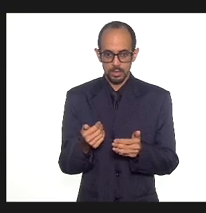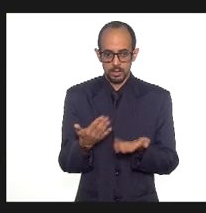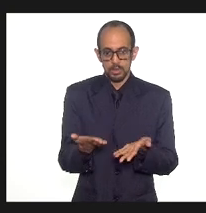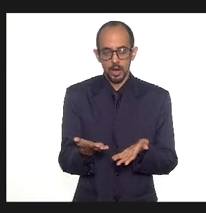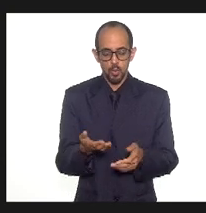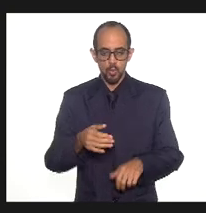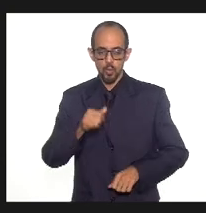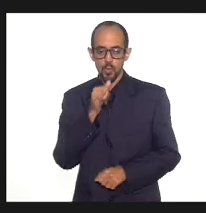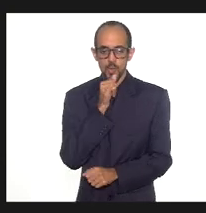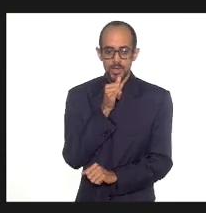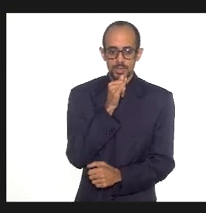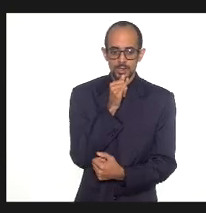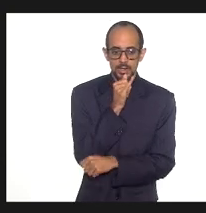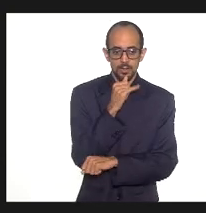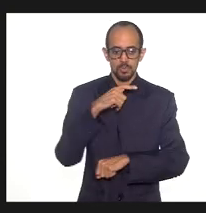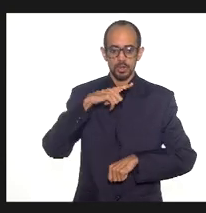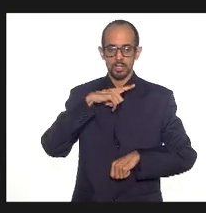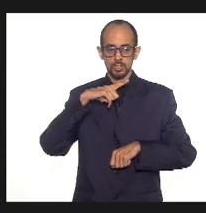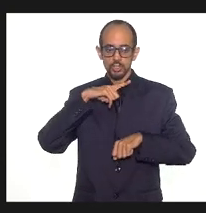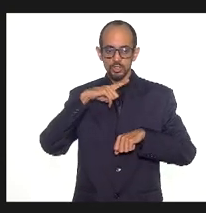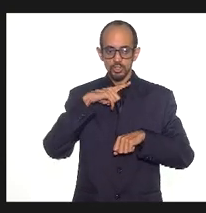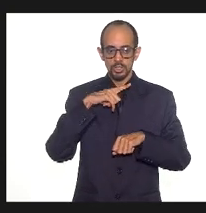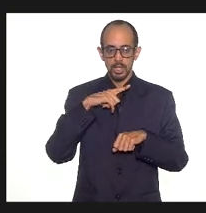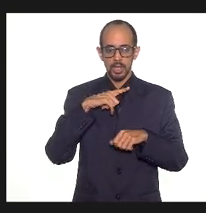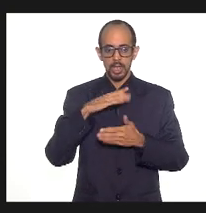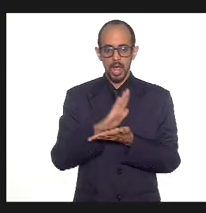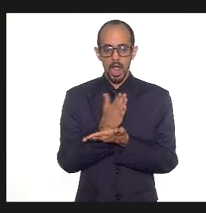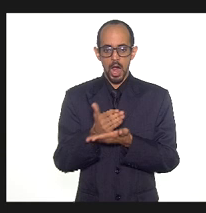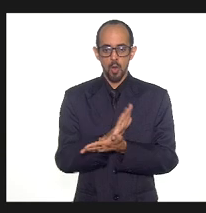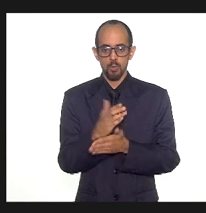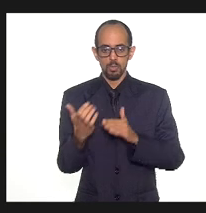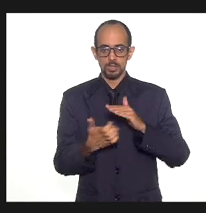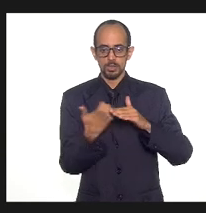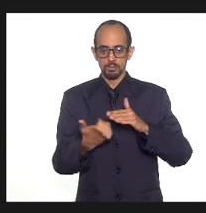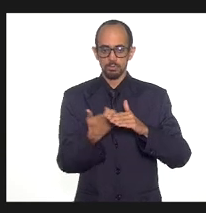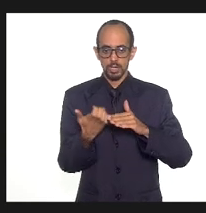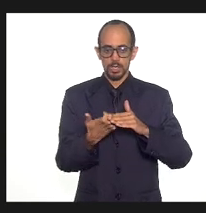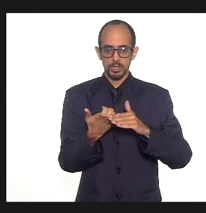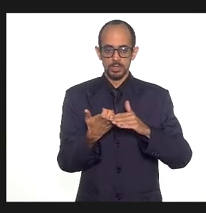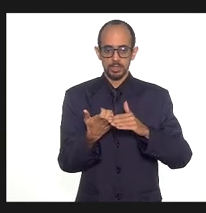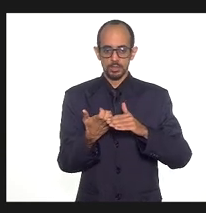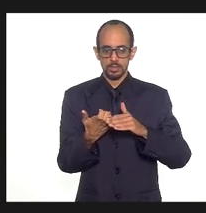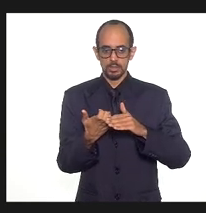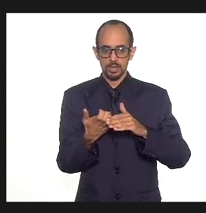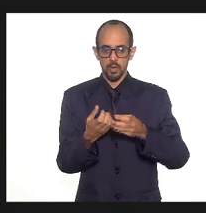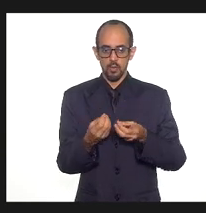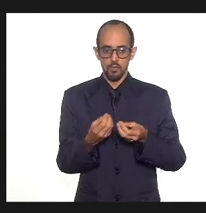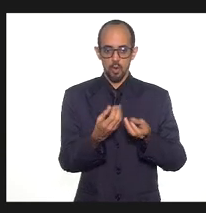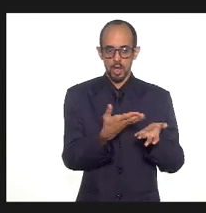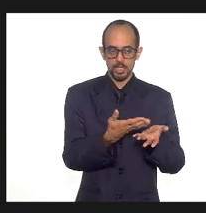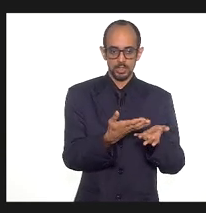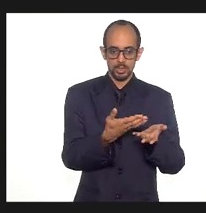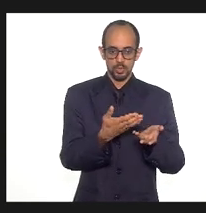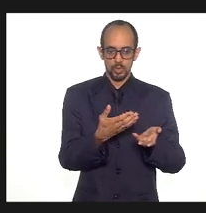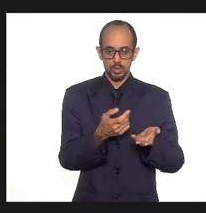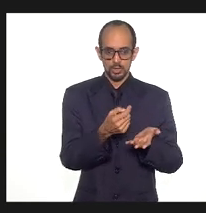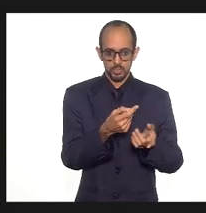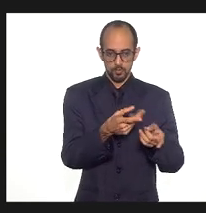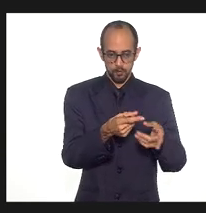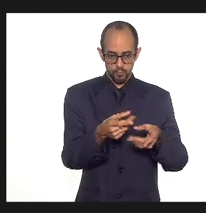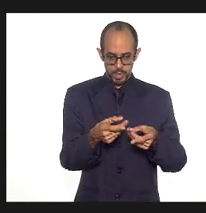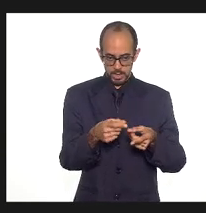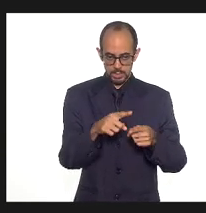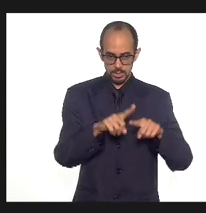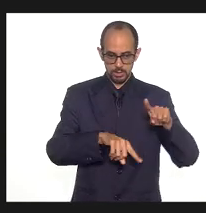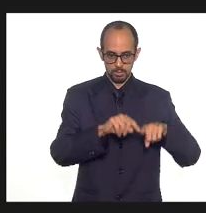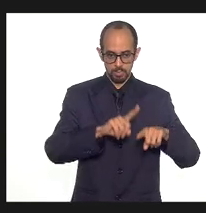exemplo algumas empresas que são fornecedoras de equipamentos sobre si para a gente, que são,